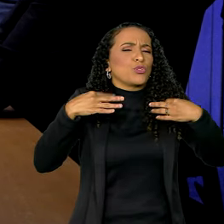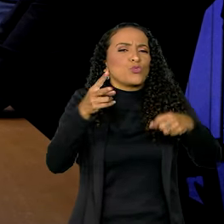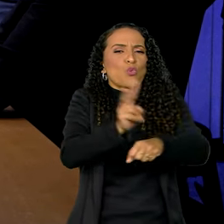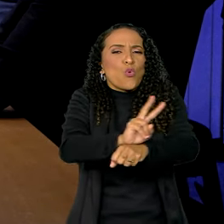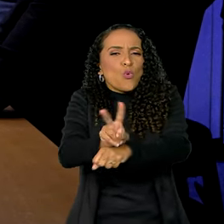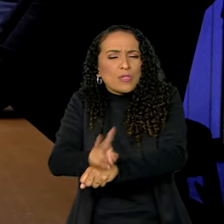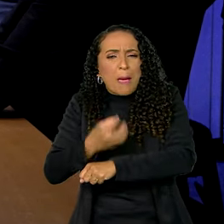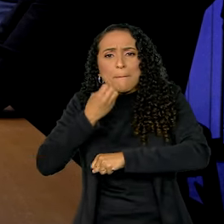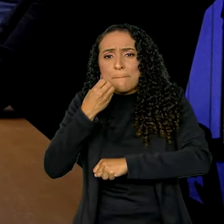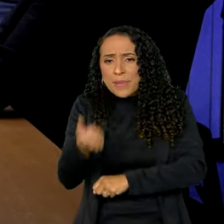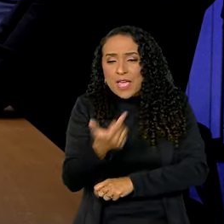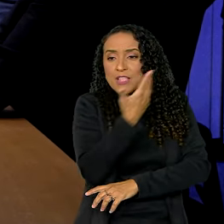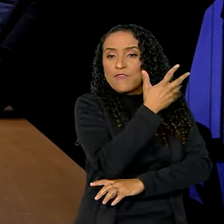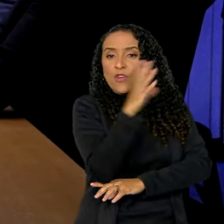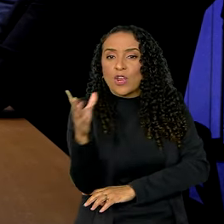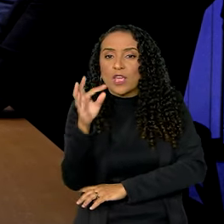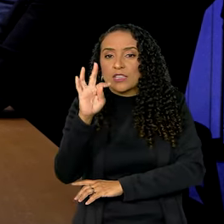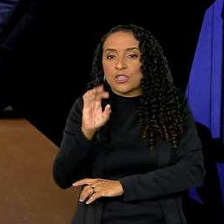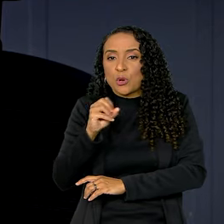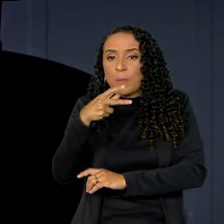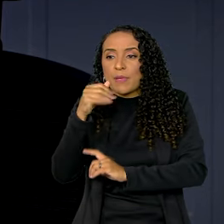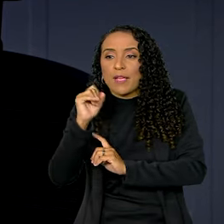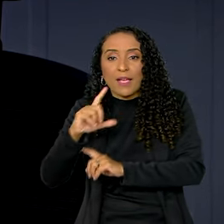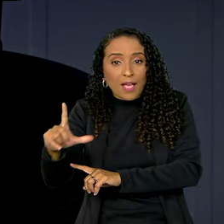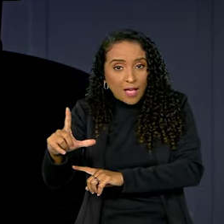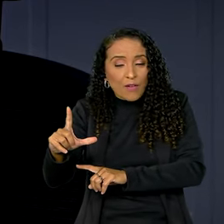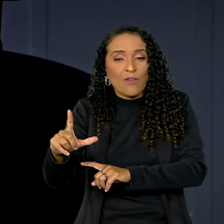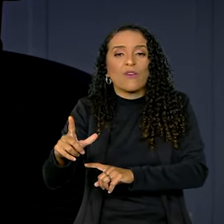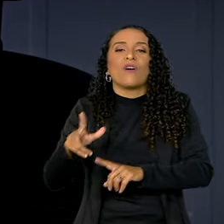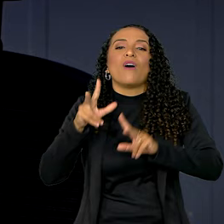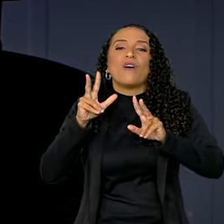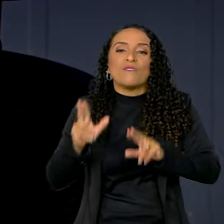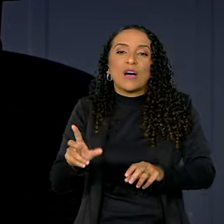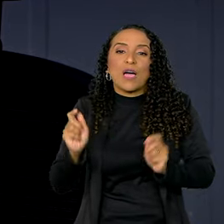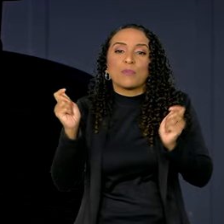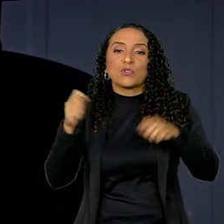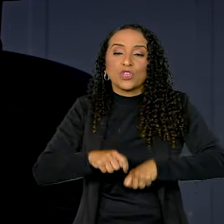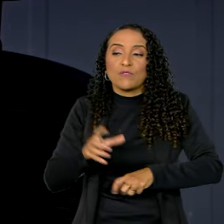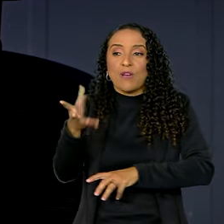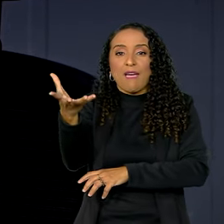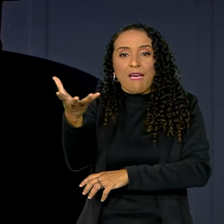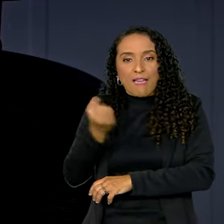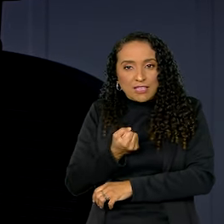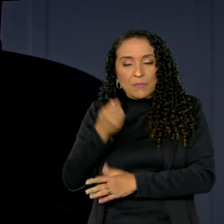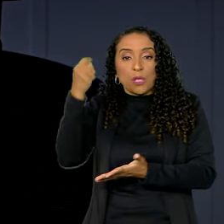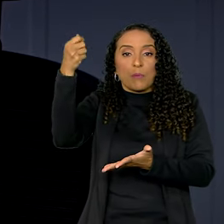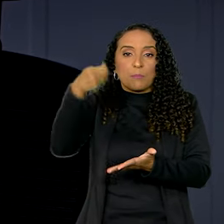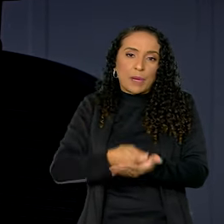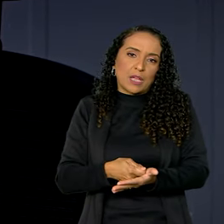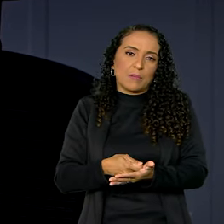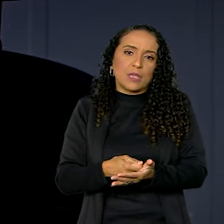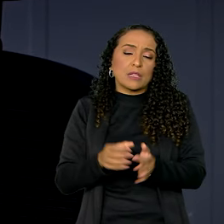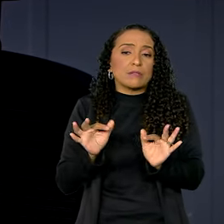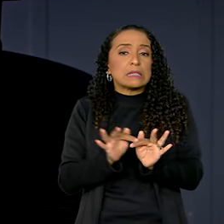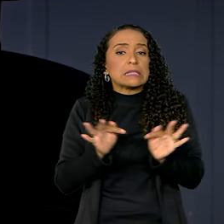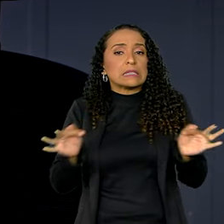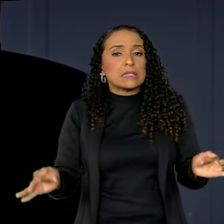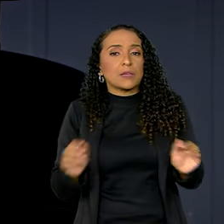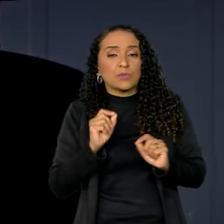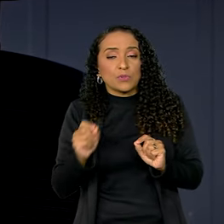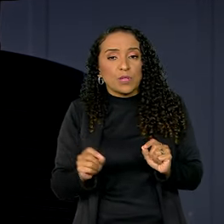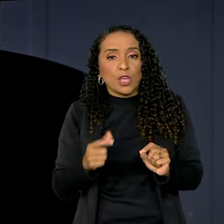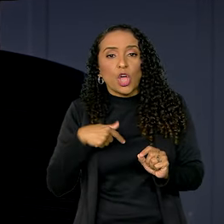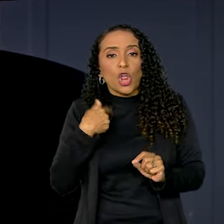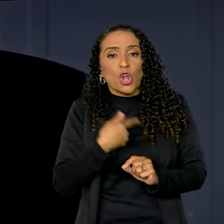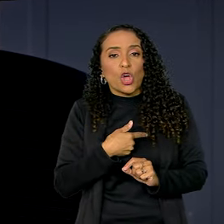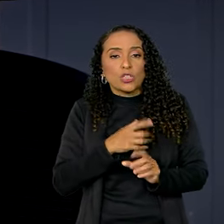das suas florestas tropicais vão ser eh passíveis de receber esses pagamentos de uma maneira muito simples